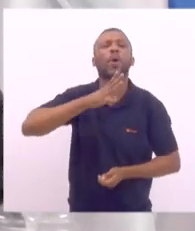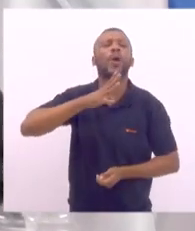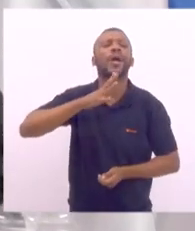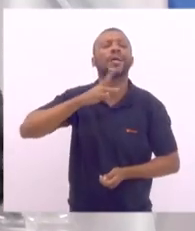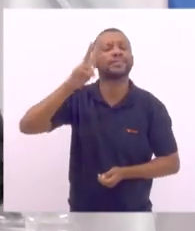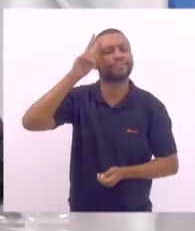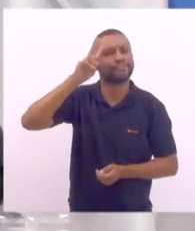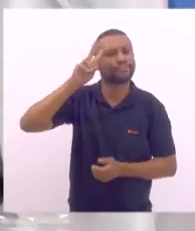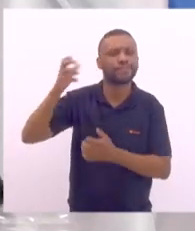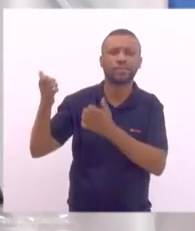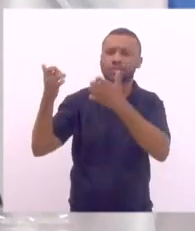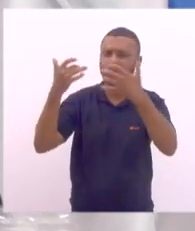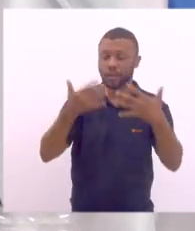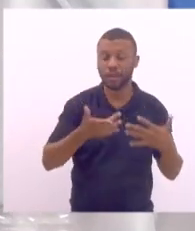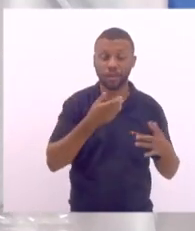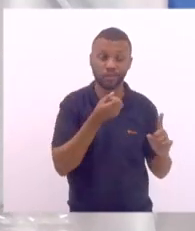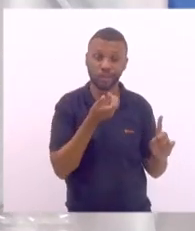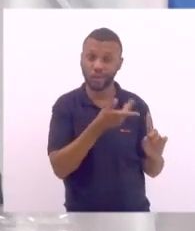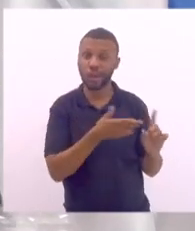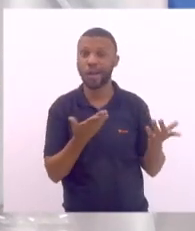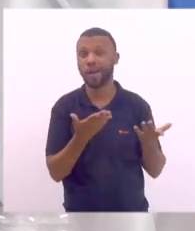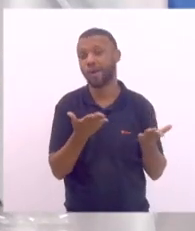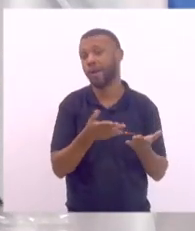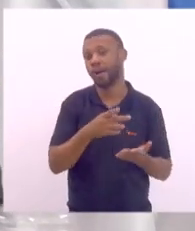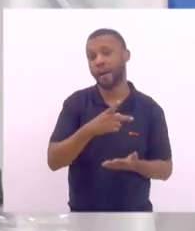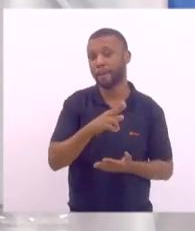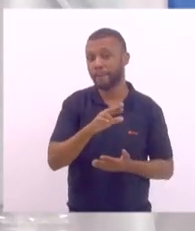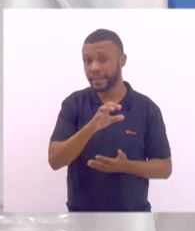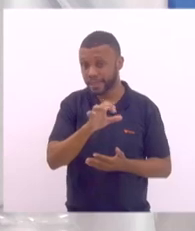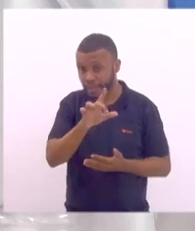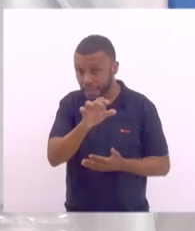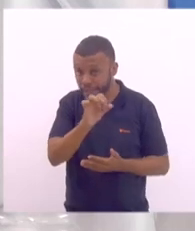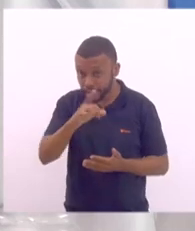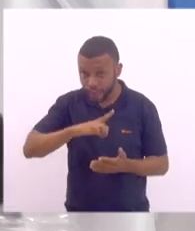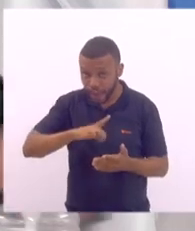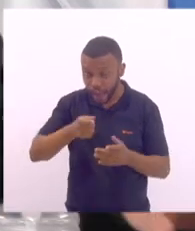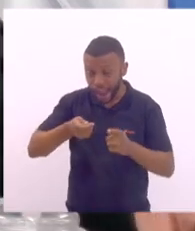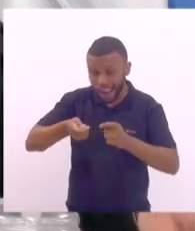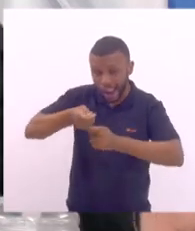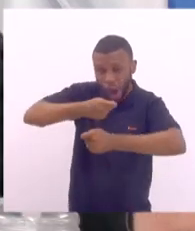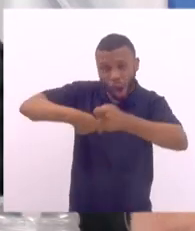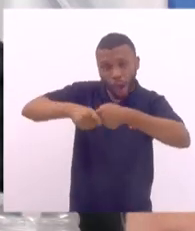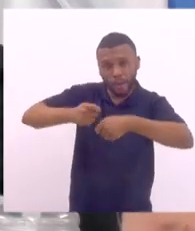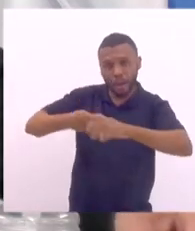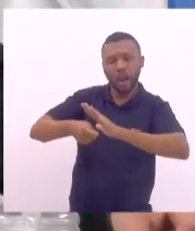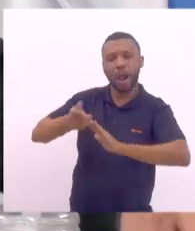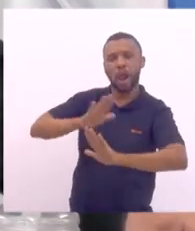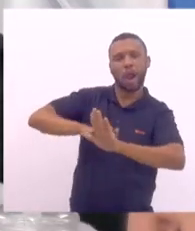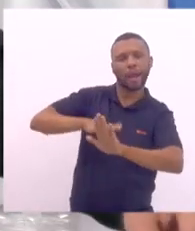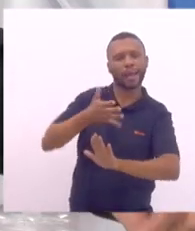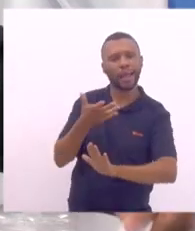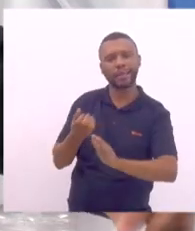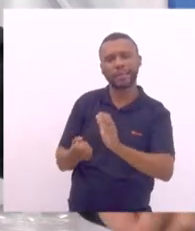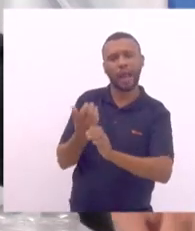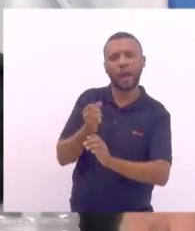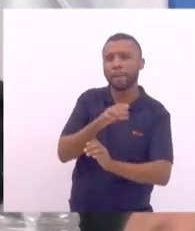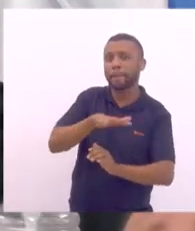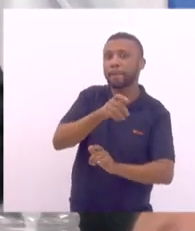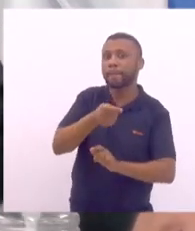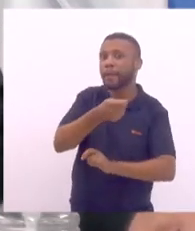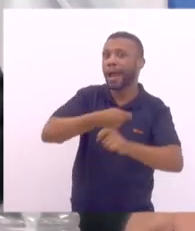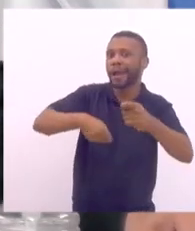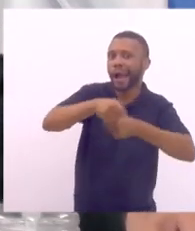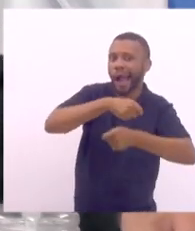com a Priscila. Se tiver isso, nós vamos para cima com força. Tá? Querem criar um mercado? E depois de